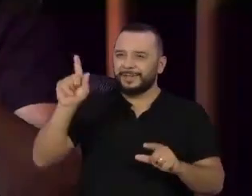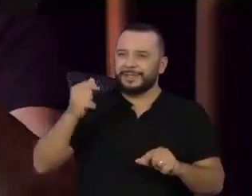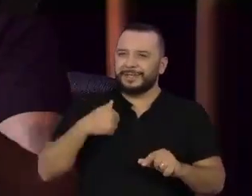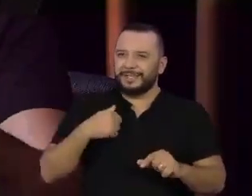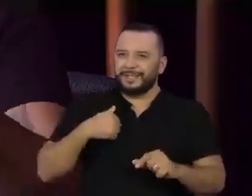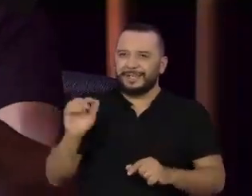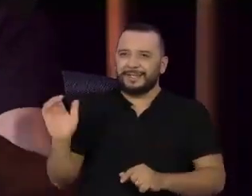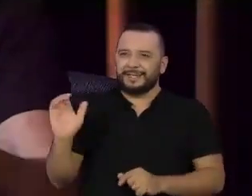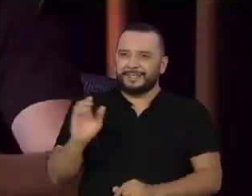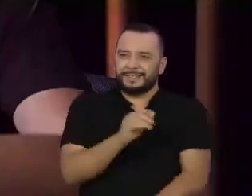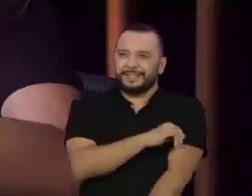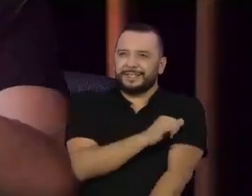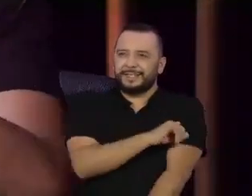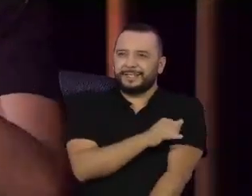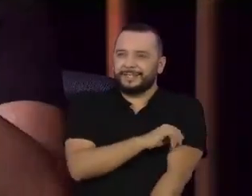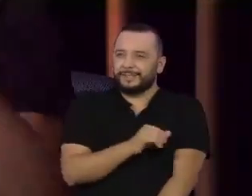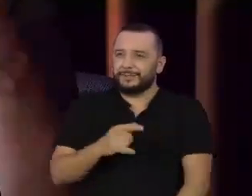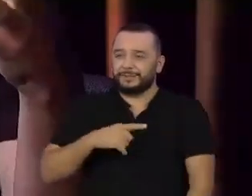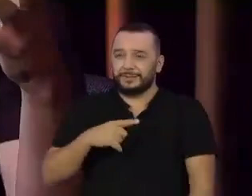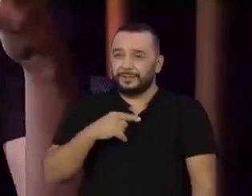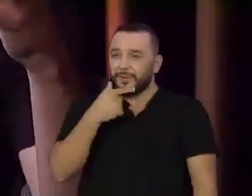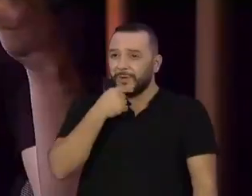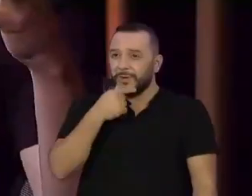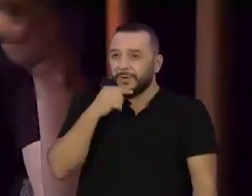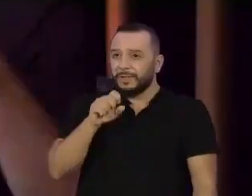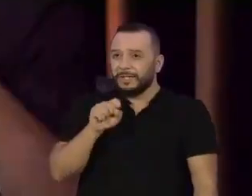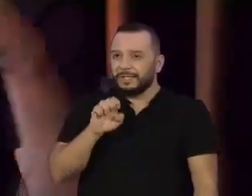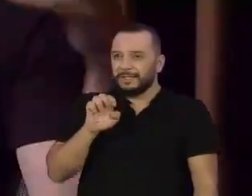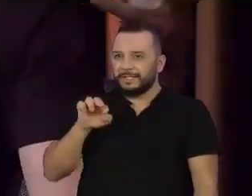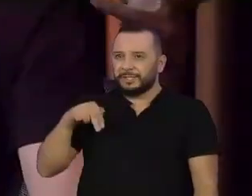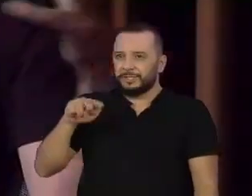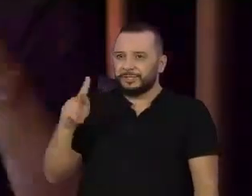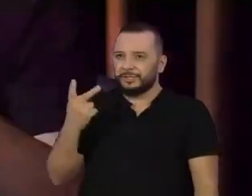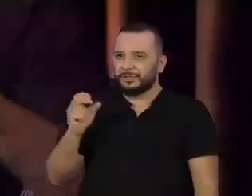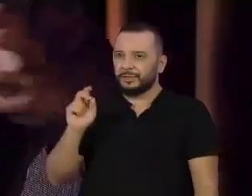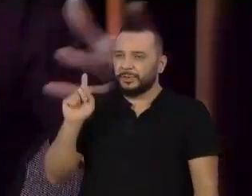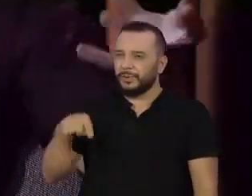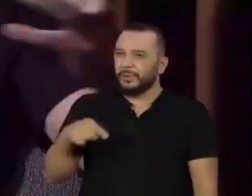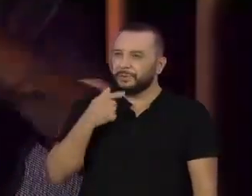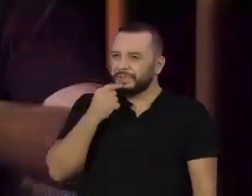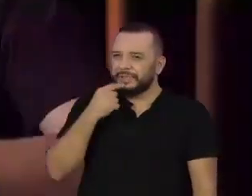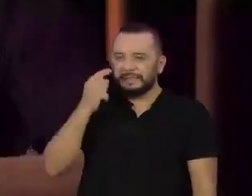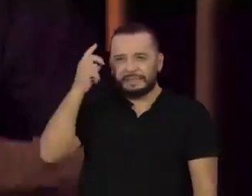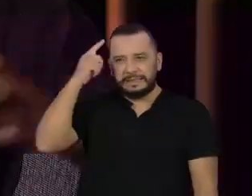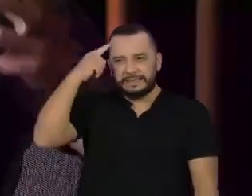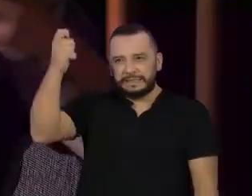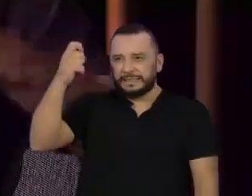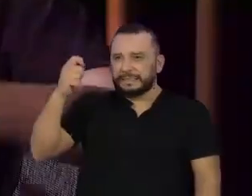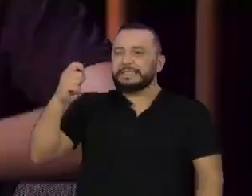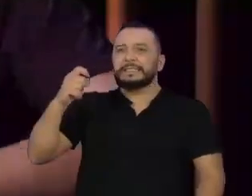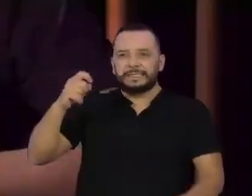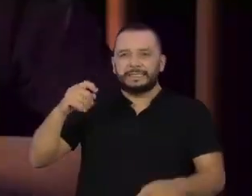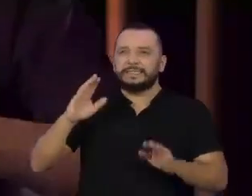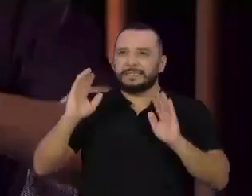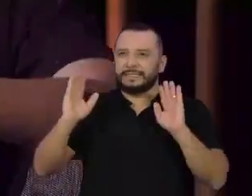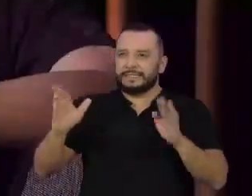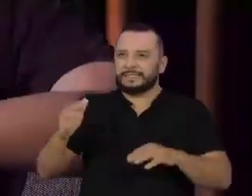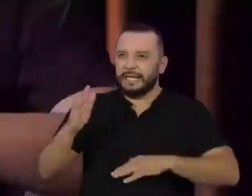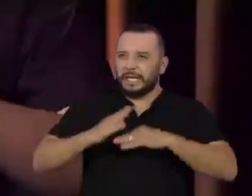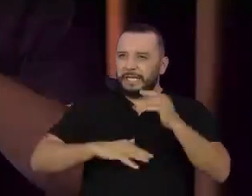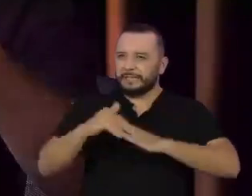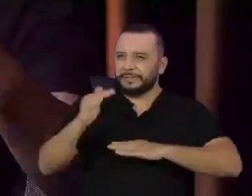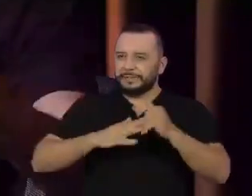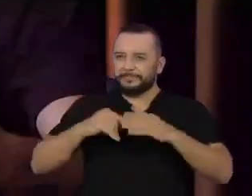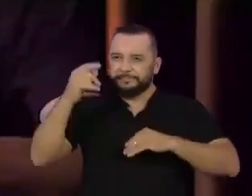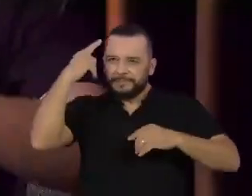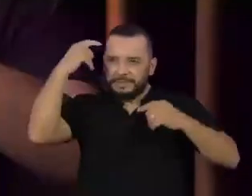um apresentador que é o Serginho Total, muito hábil para lidar com os improvisos ali na